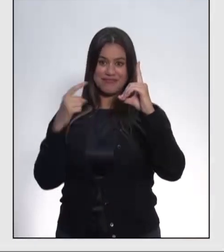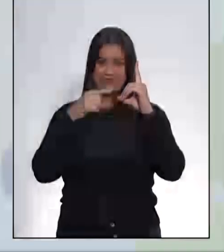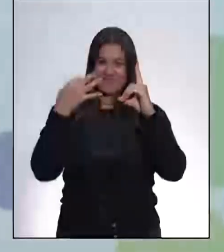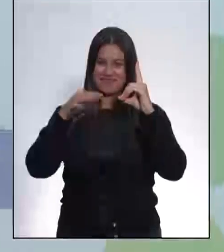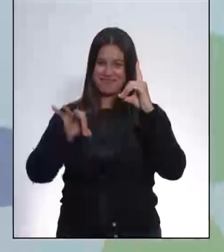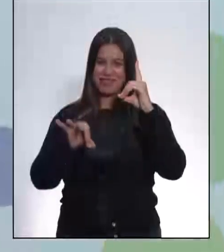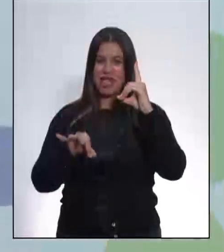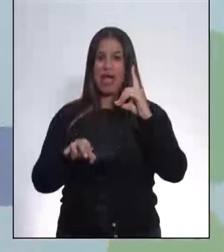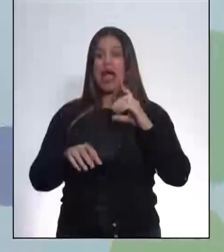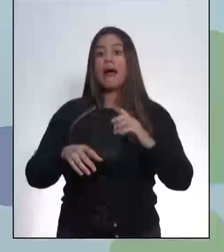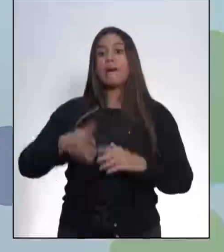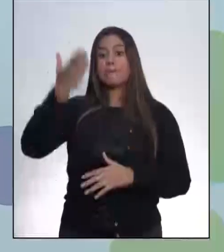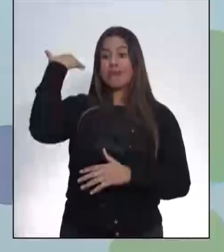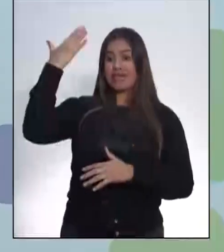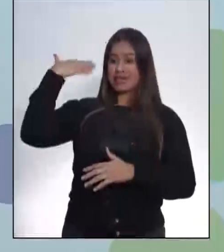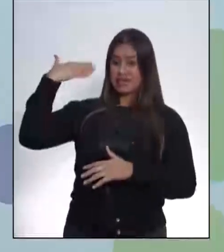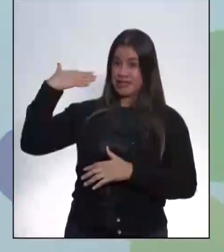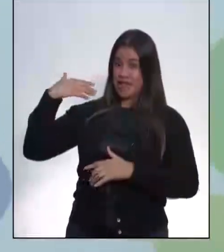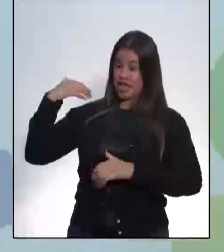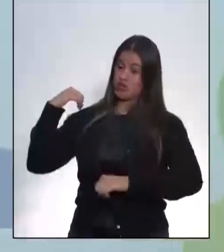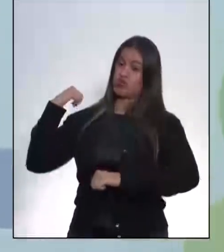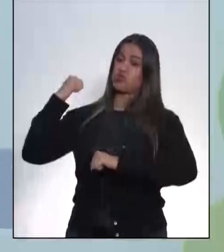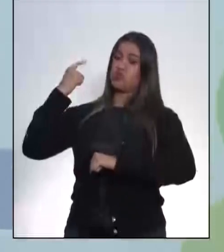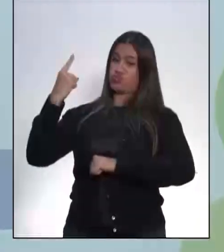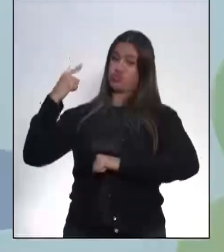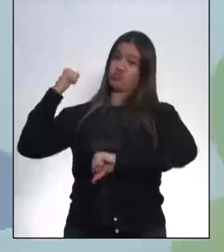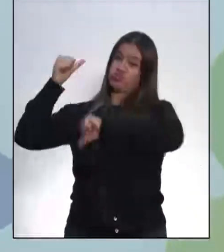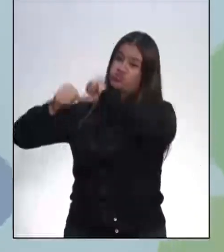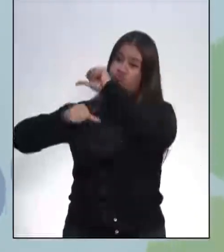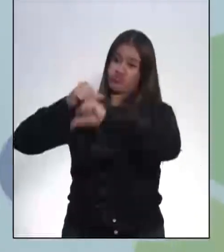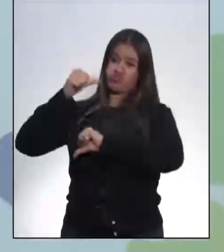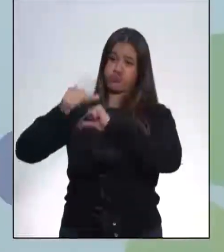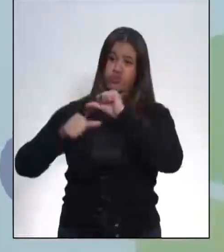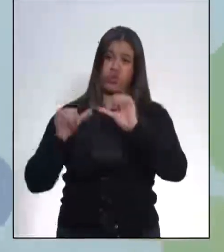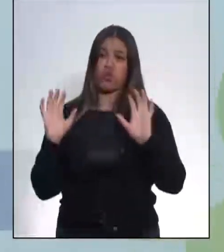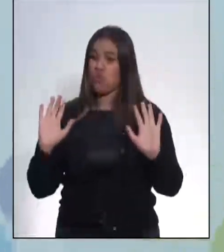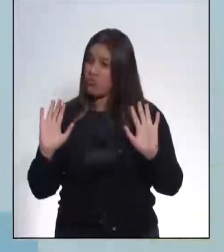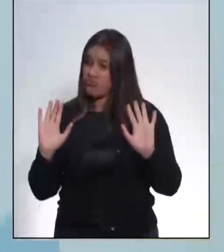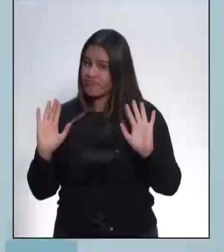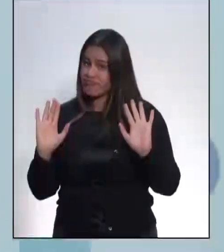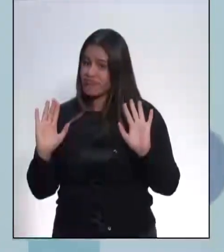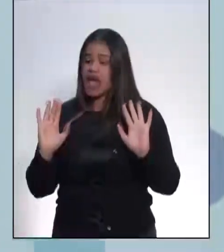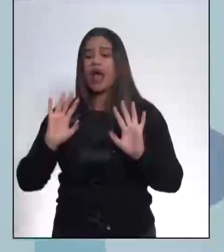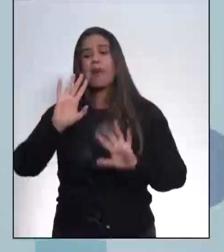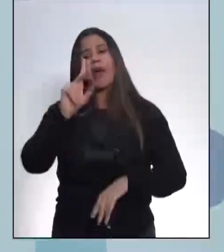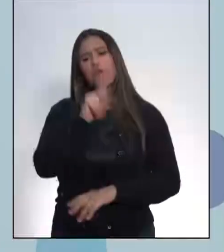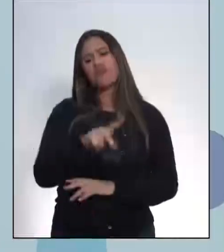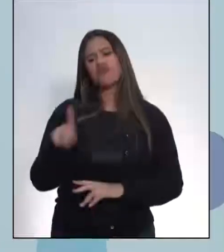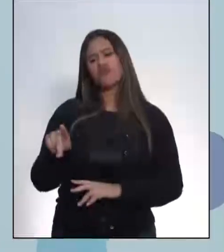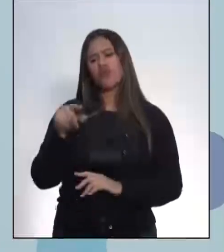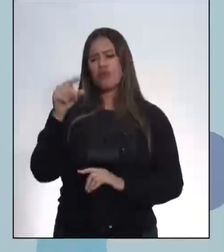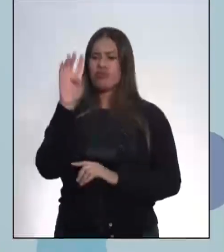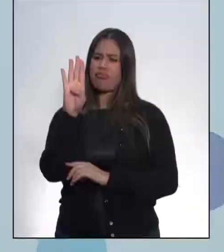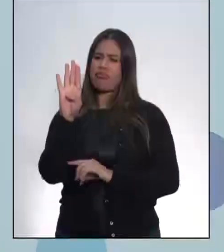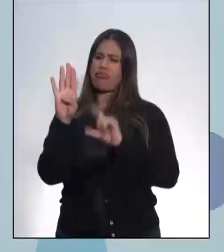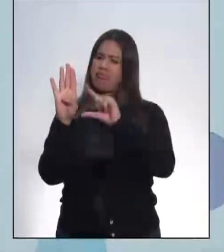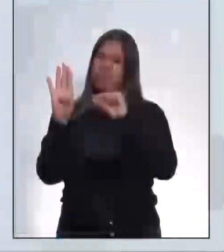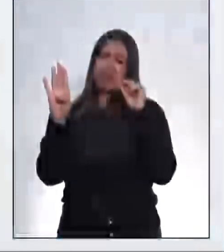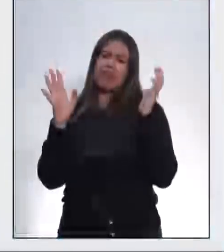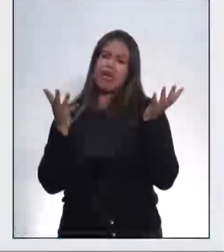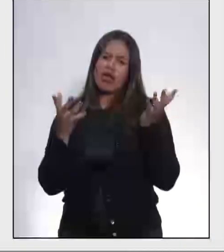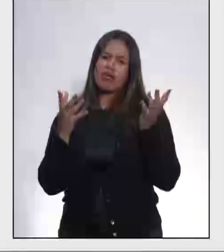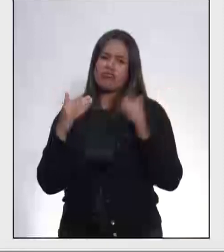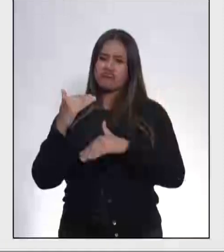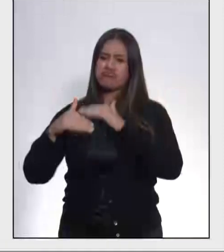pessoas pegaram uma coisa que originalmente era uma coisa e transformaram em outra. Parou. Professor, eu teria marcado a B. Apresentam a possibilidade